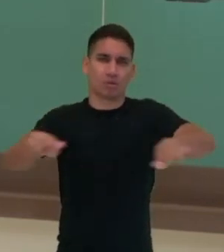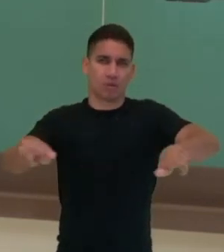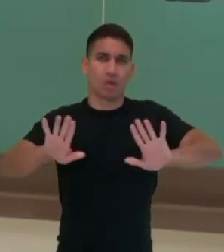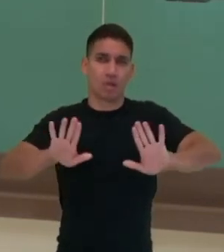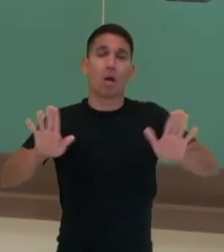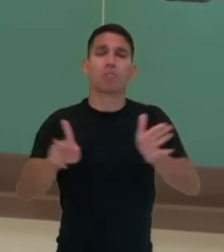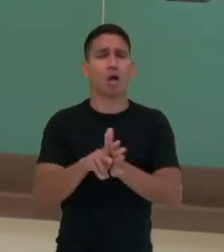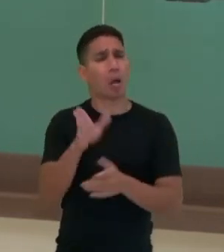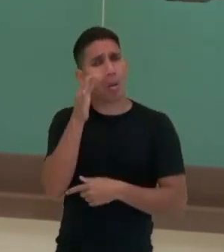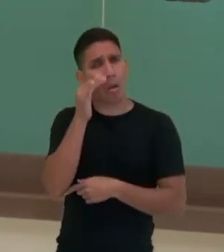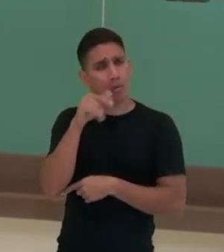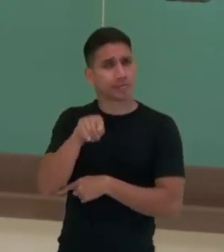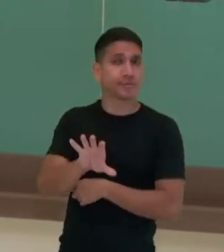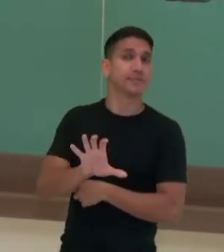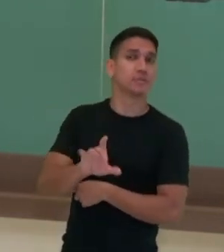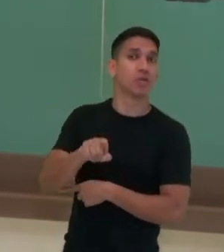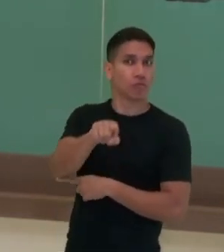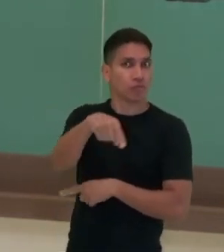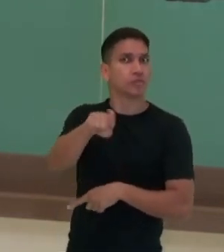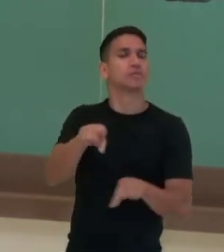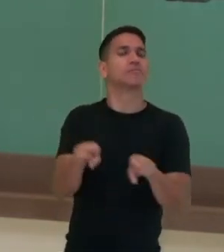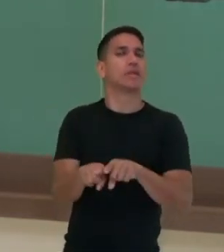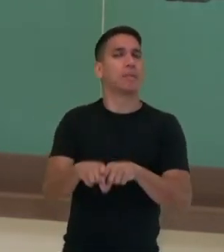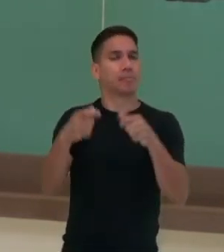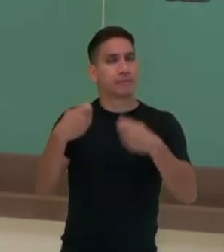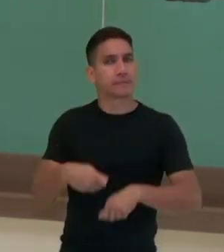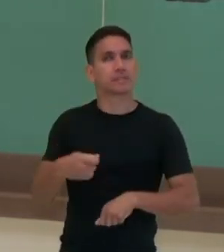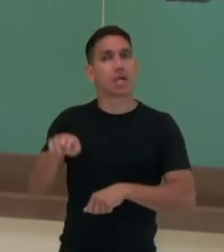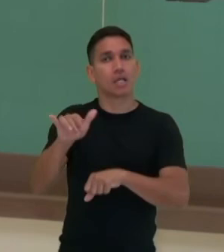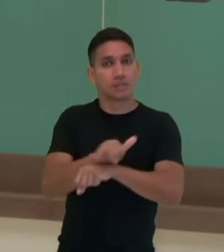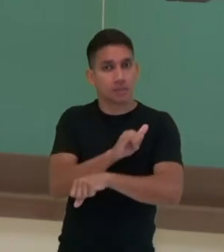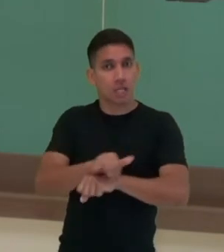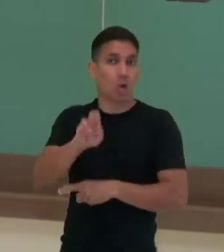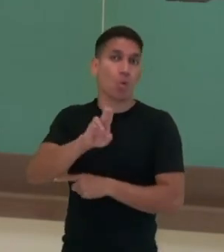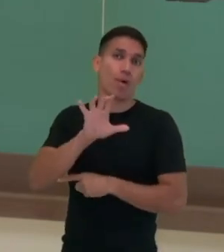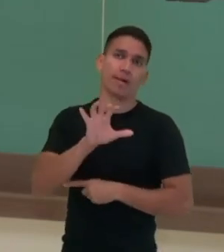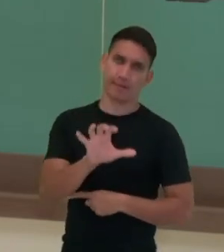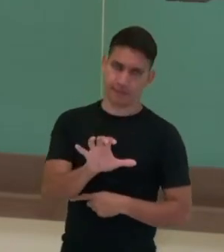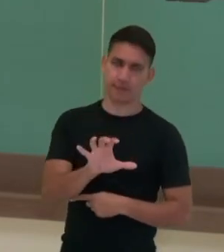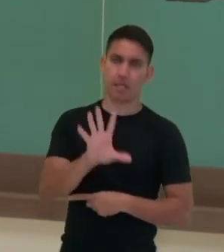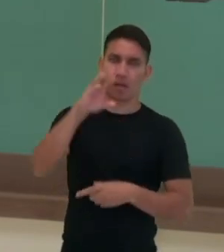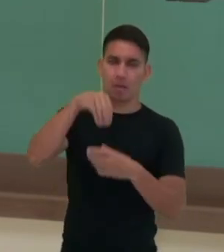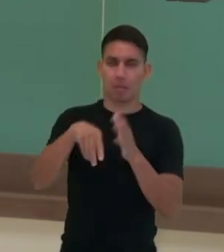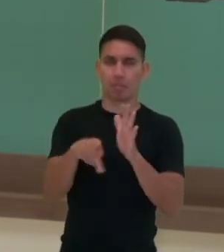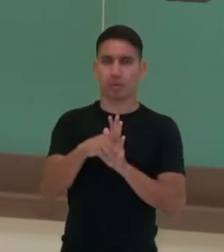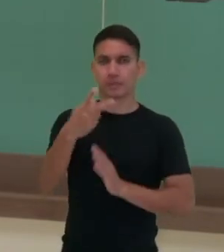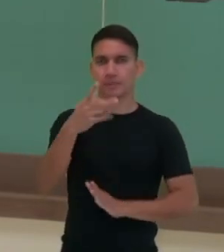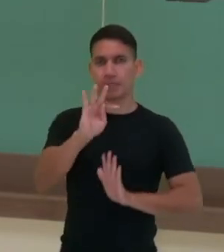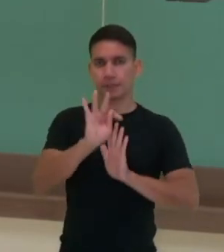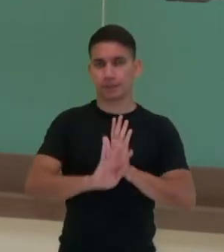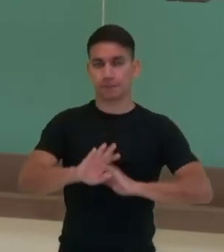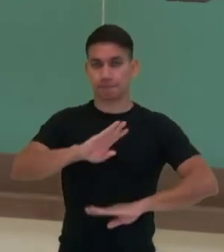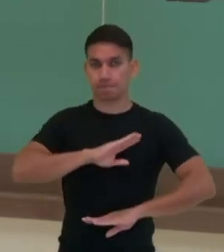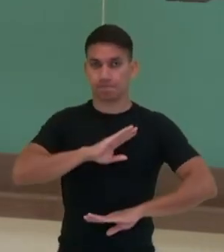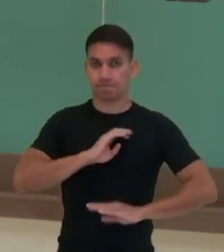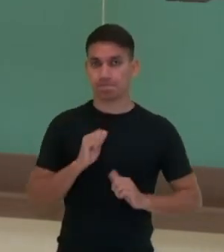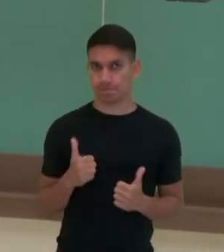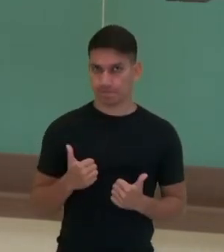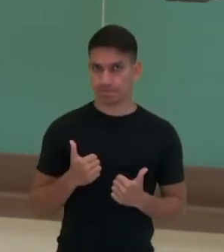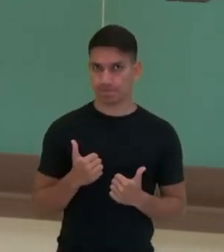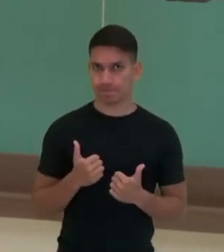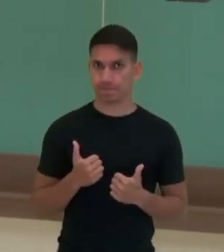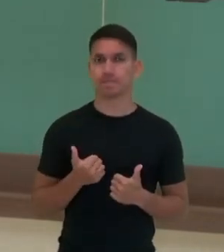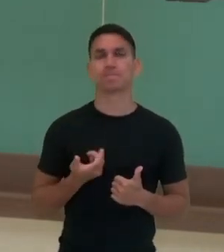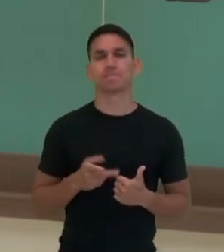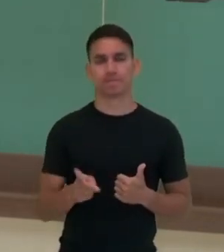bem curiosa e que você também precisa utilizar ou pode utilizar dentro do seu caos. Beleza?